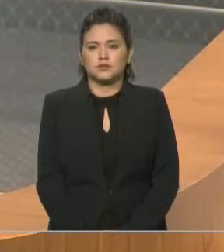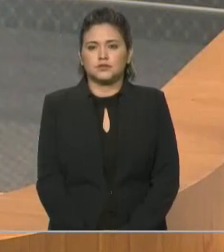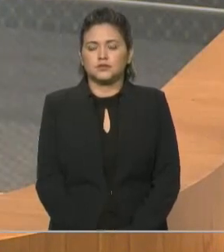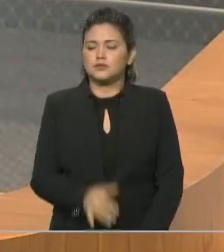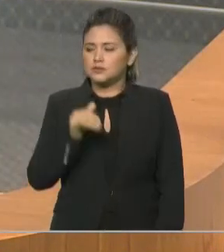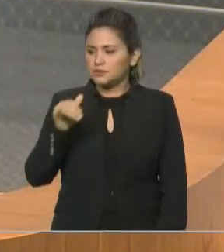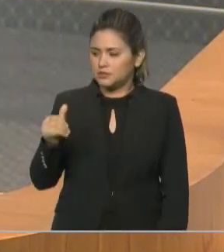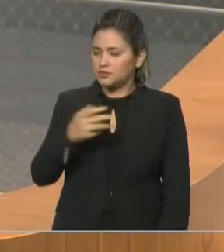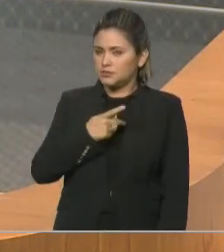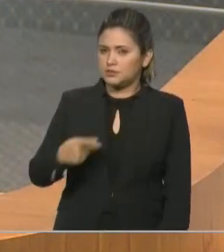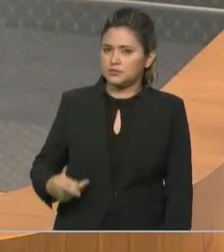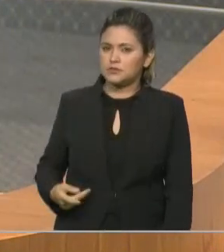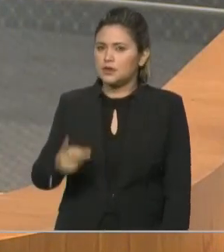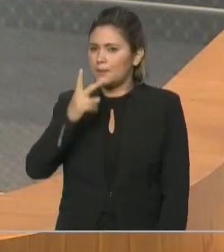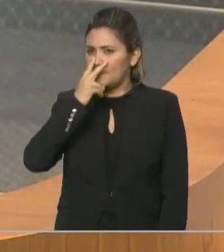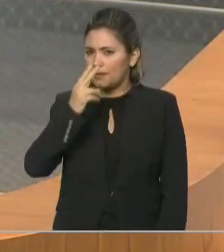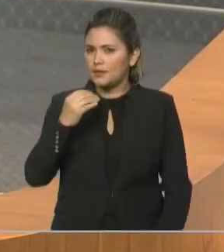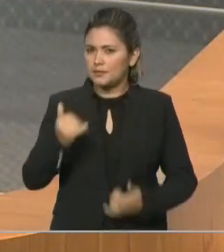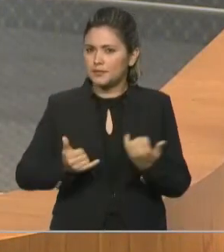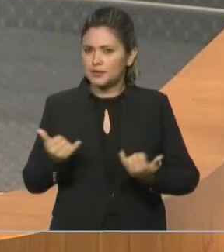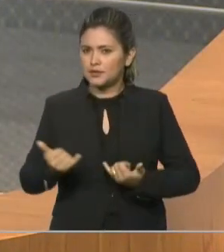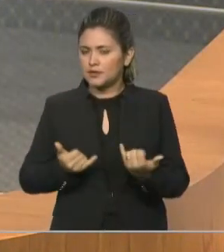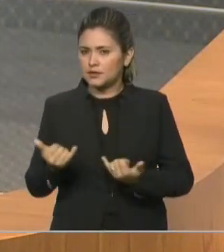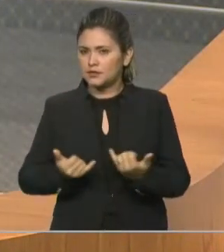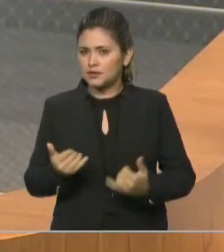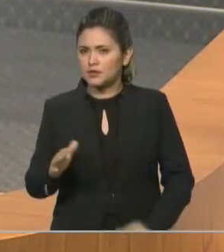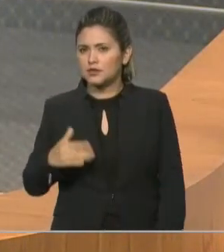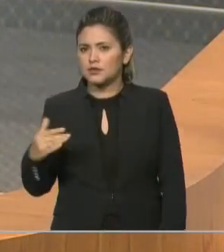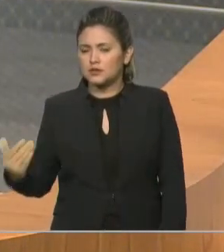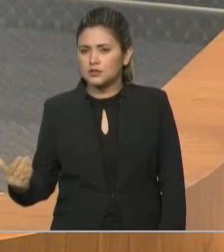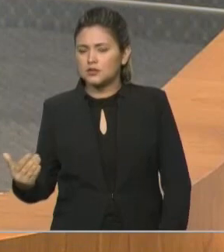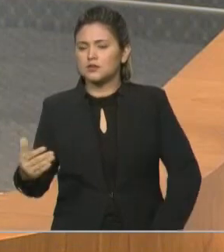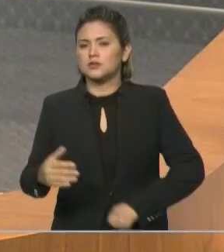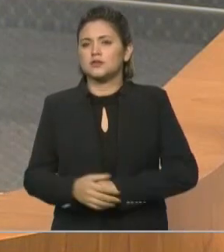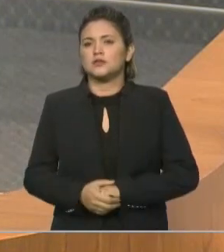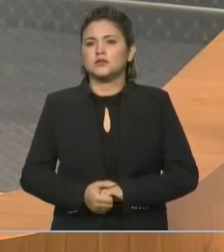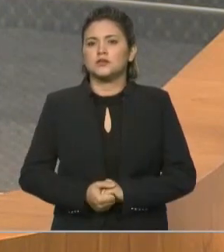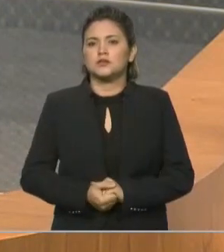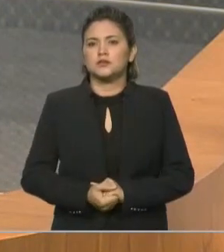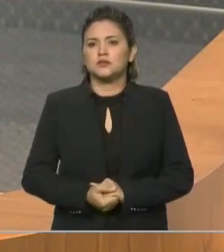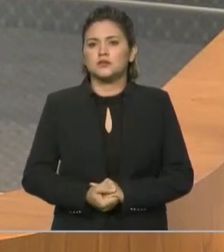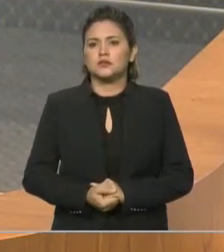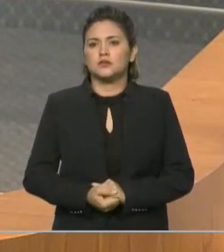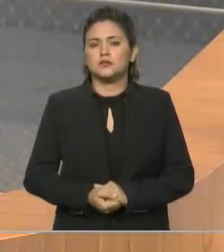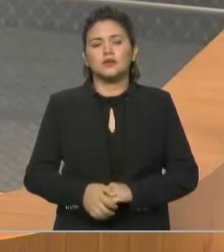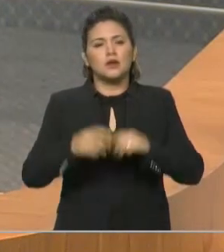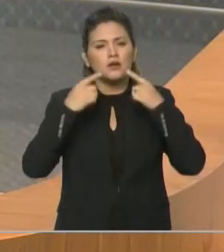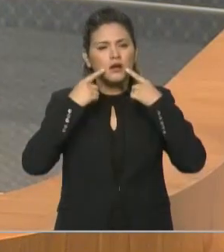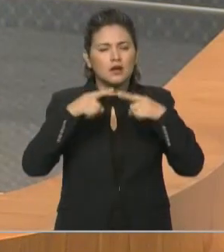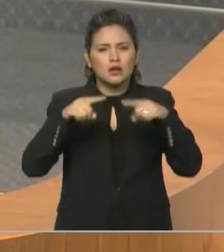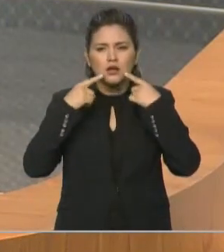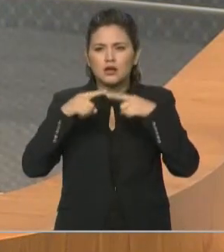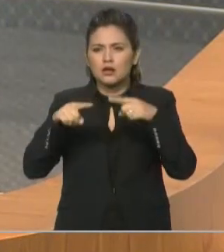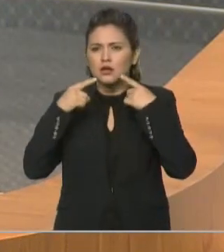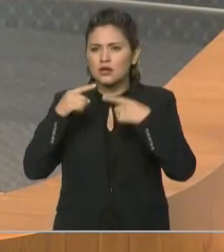pareceu brincadeira quando os organismos internacionais e nacionais denunciavam Brumadinho